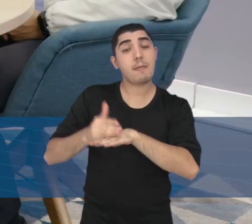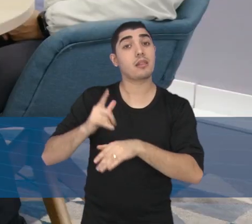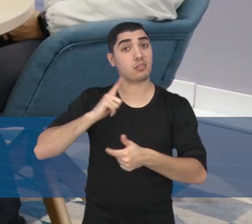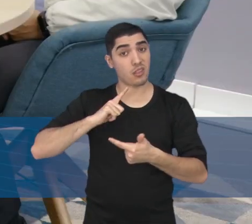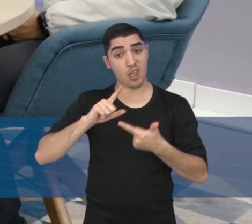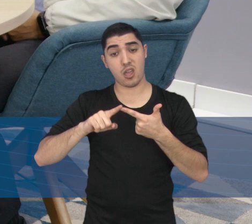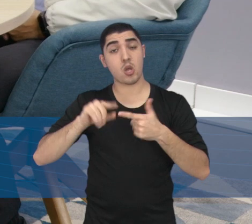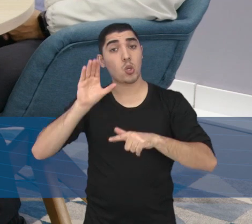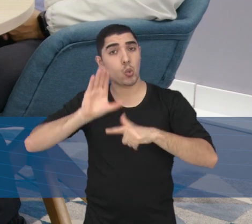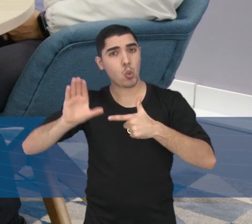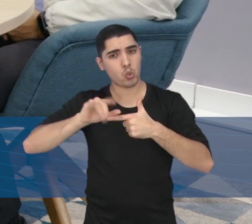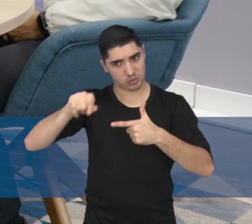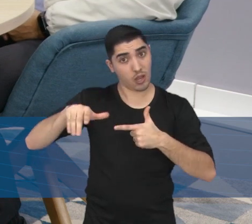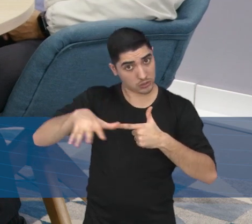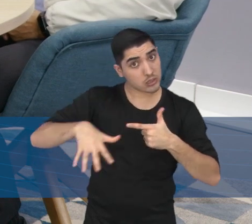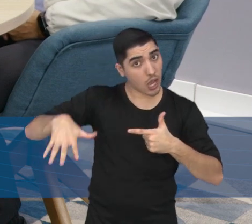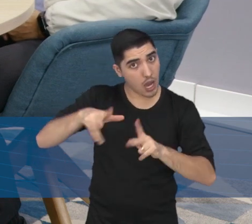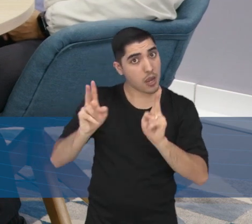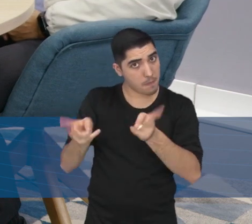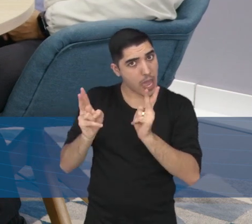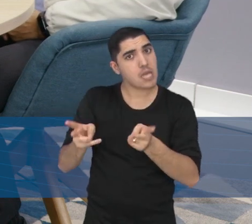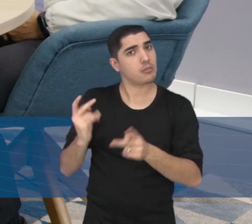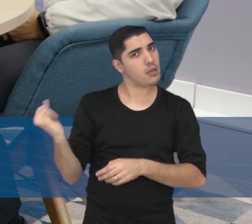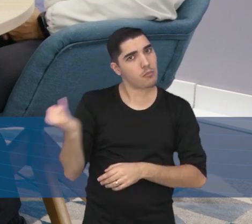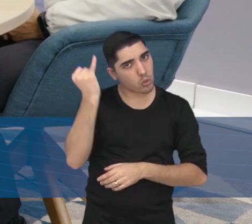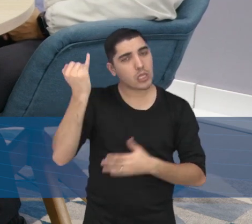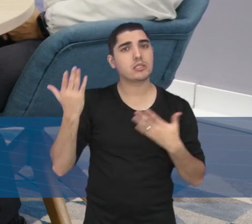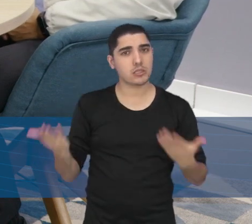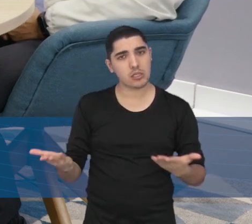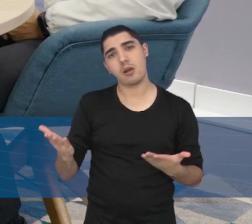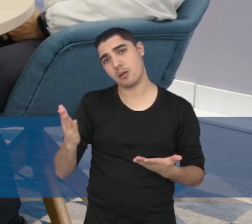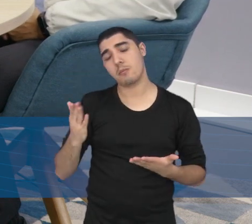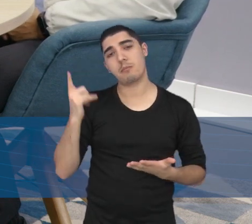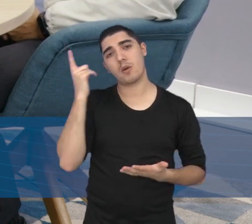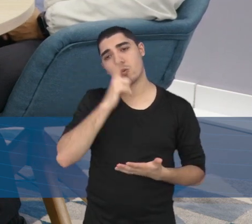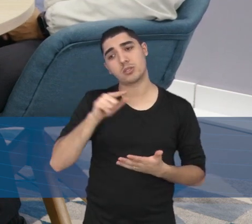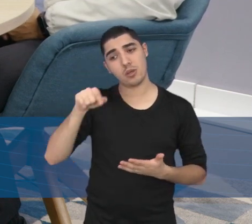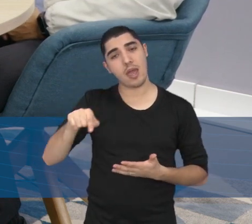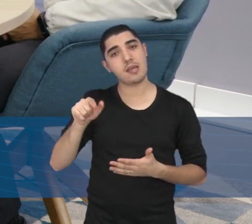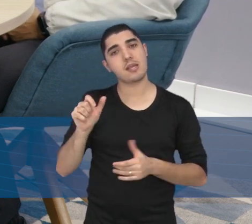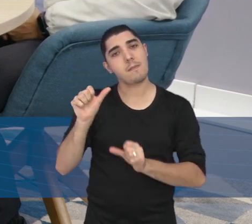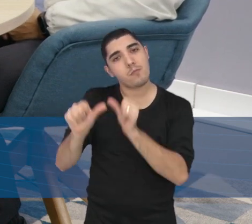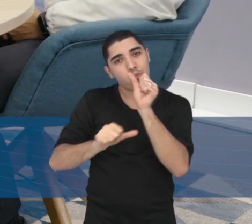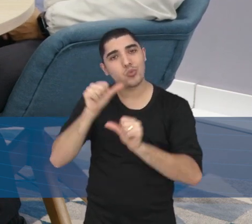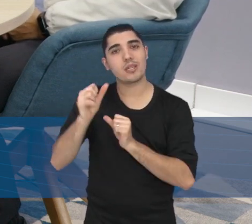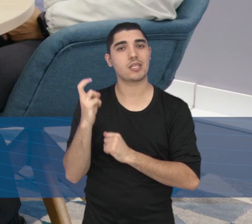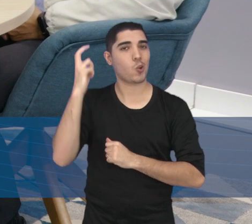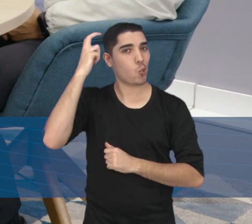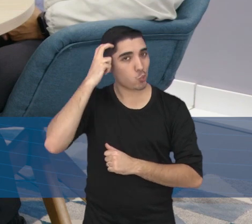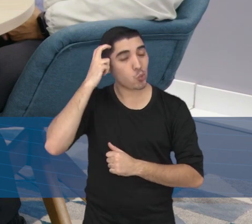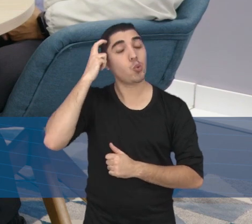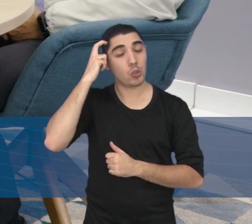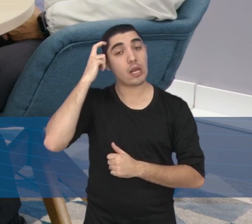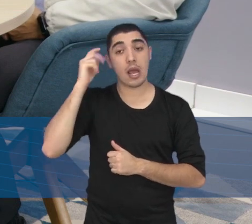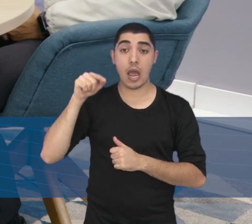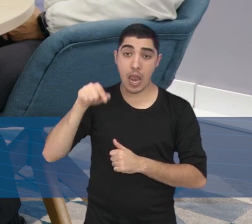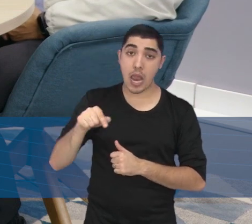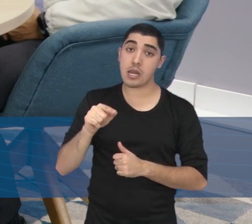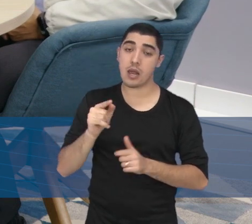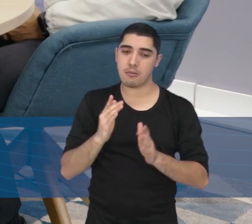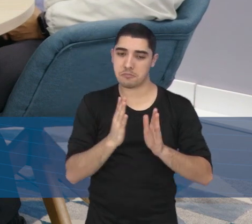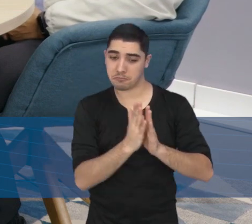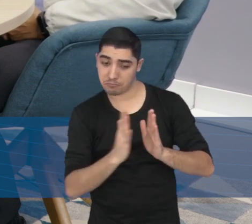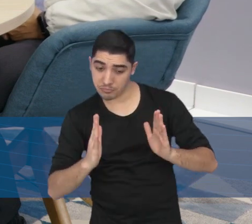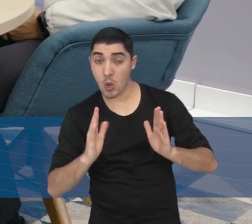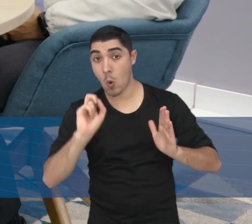também voltados para a área. E isso é primordial, para que a gente tenha essa mudança a curto, médio e a longo prazo, de uma forma mais